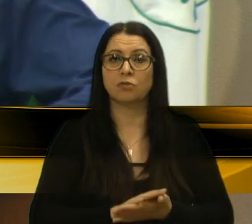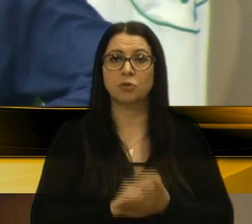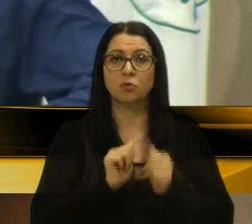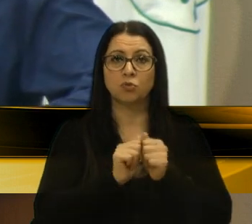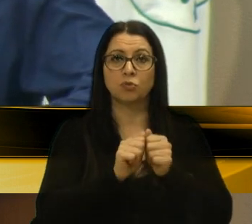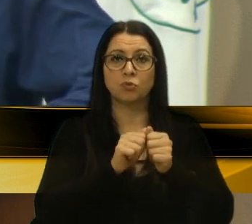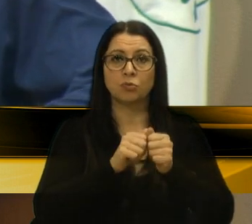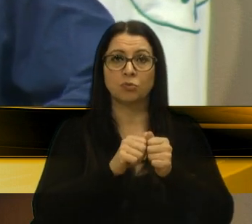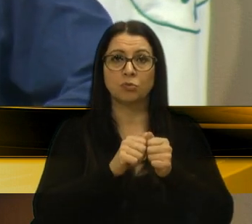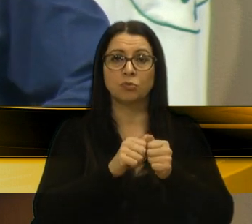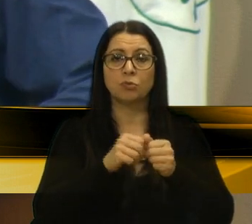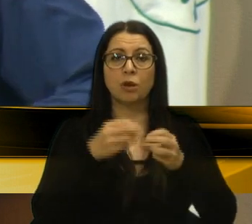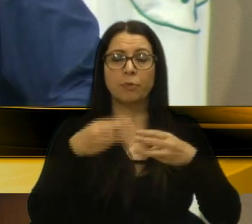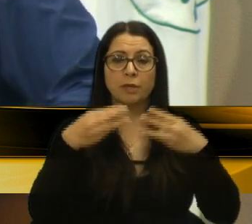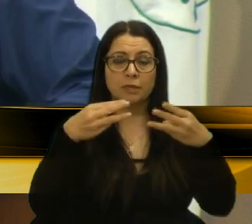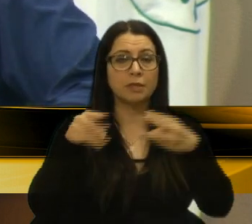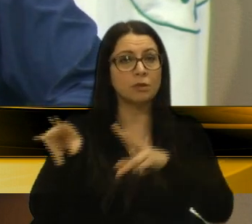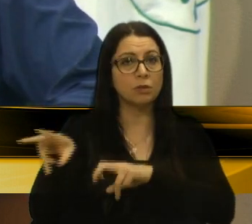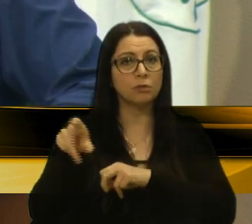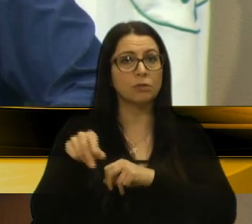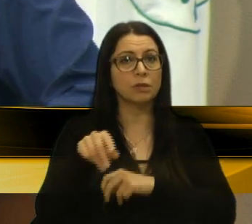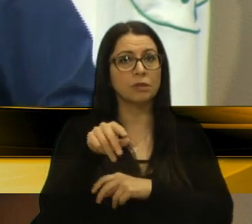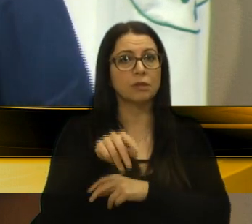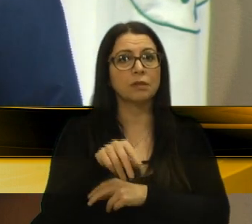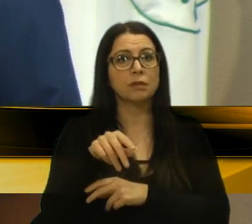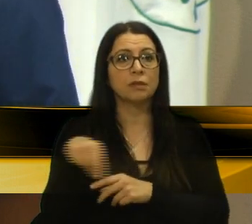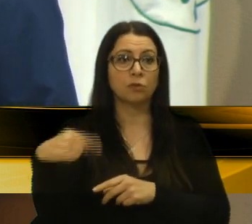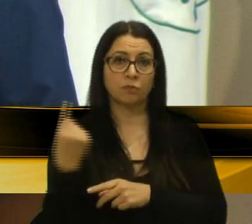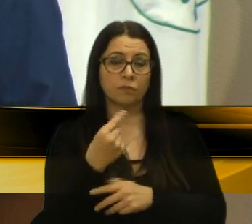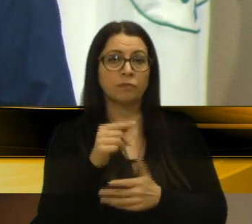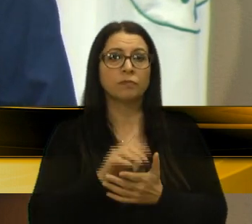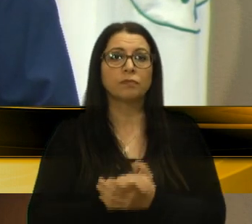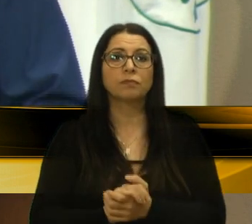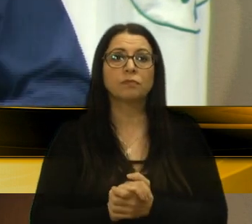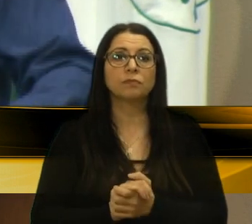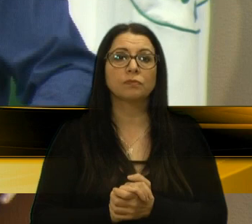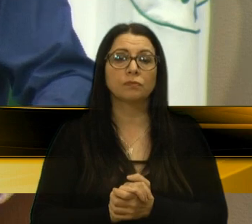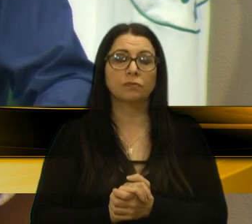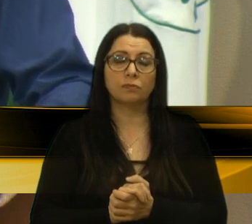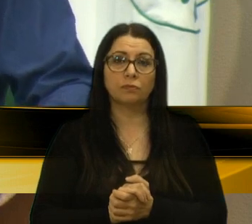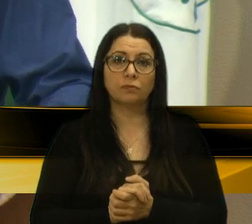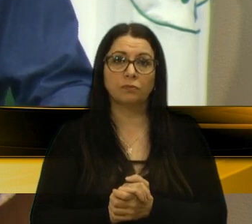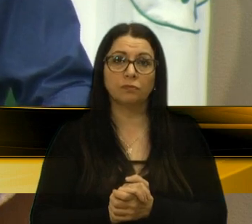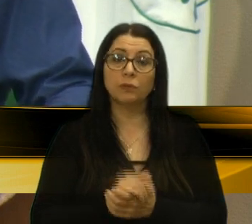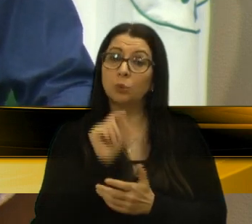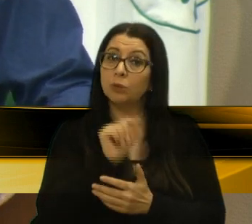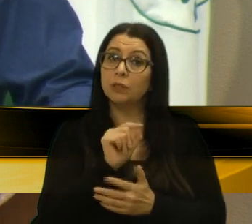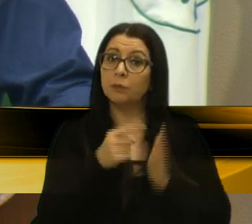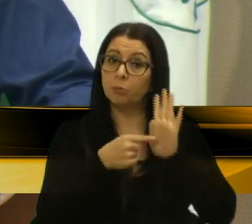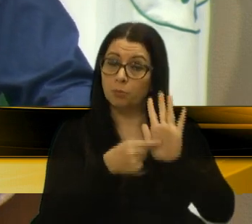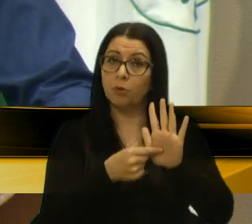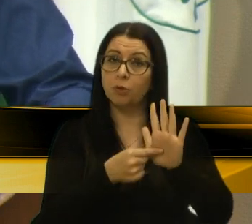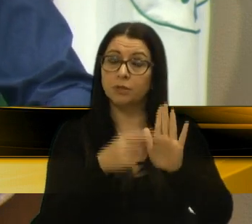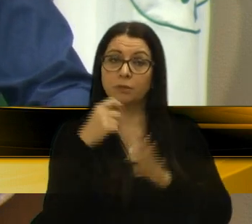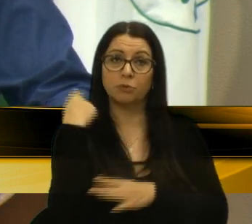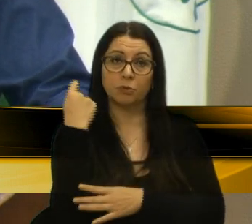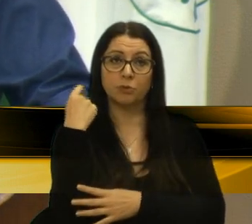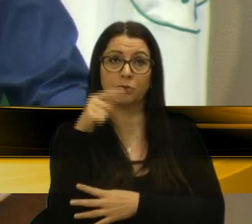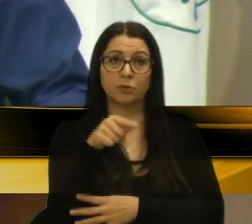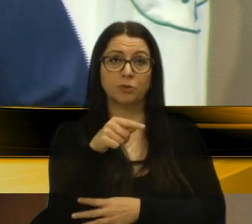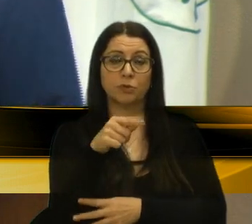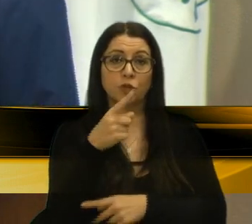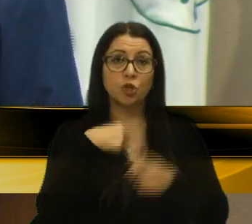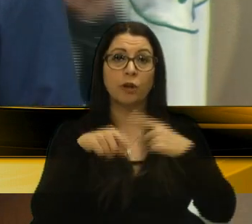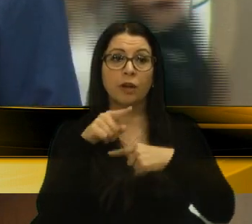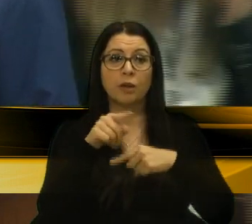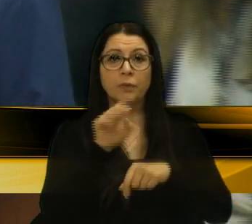ao Ministério da Agricultura, Pecuária e Abastecimento. O que passa pelo Rio Grande do Sul se tornar